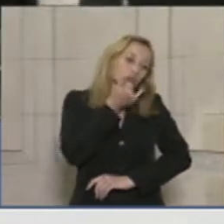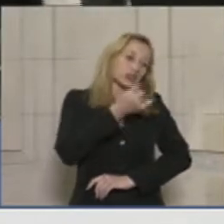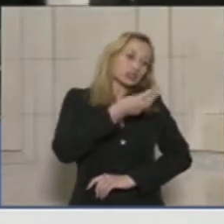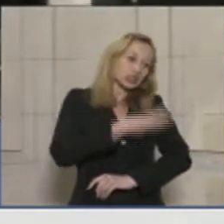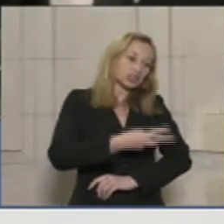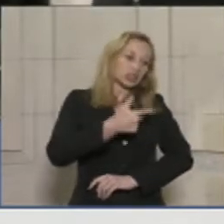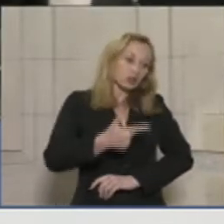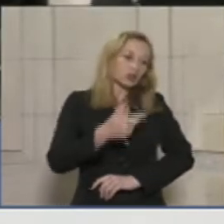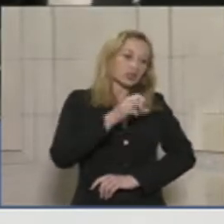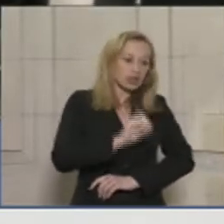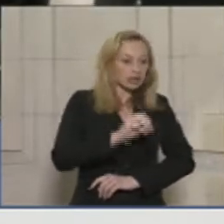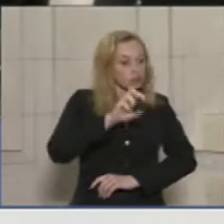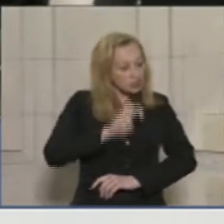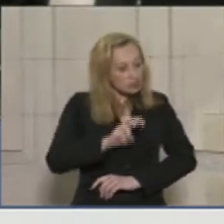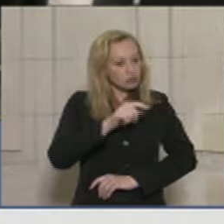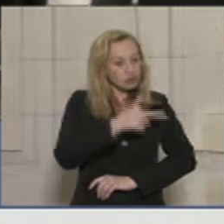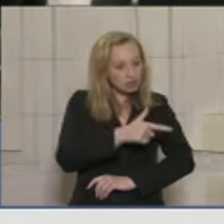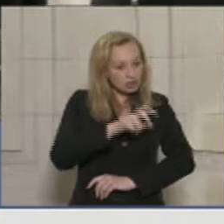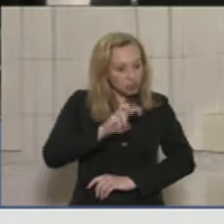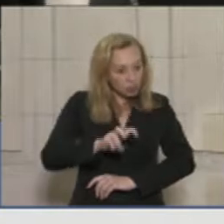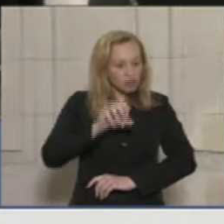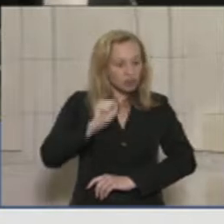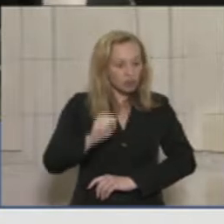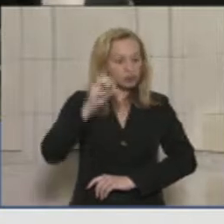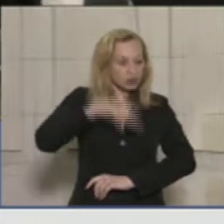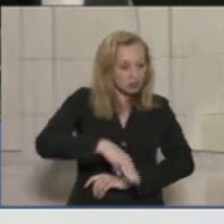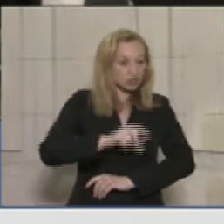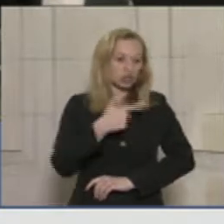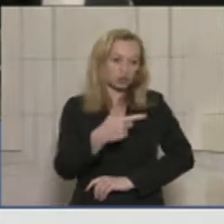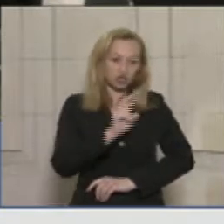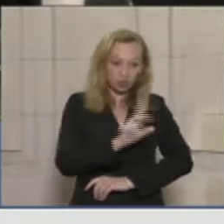3205, 58 sim e 2 não.